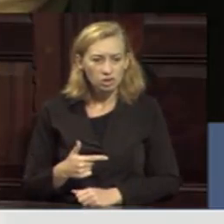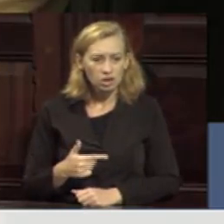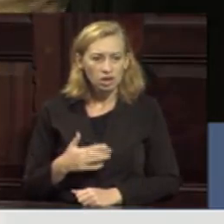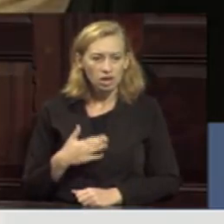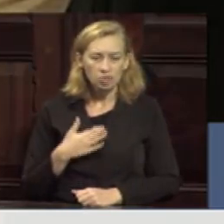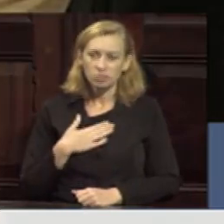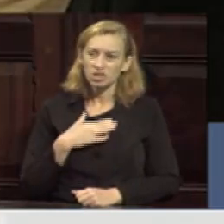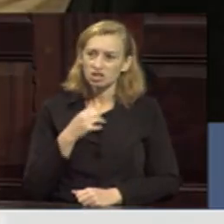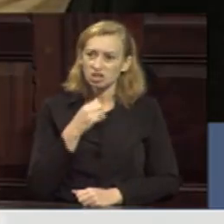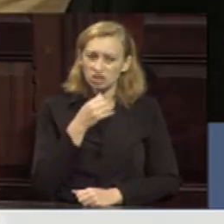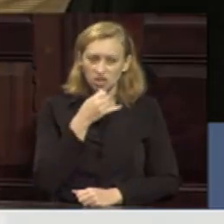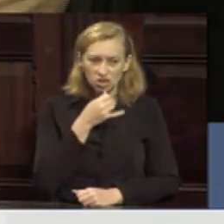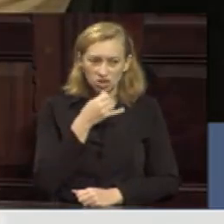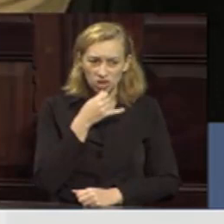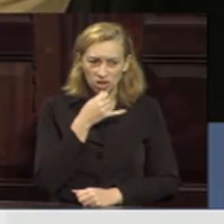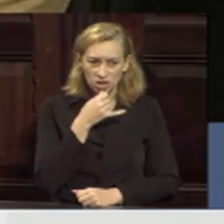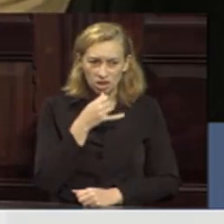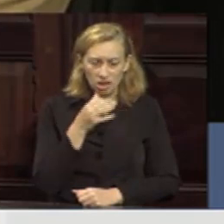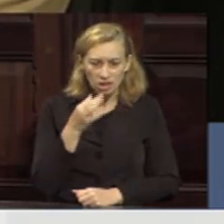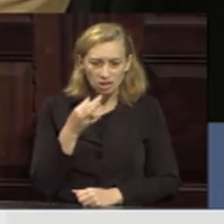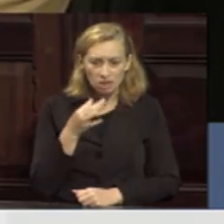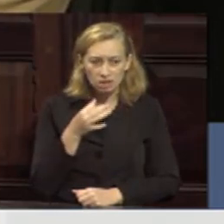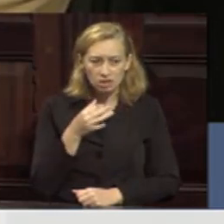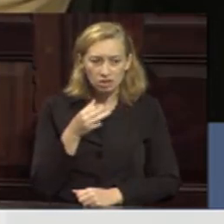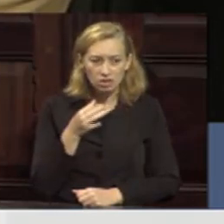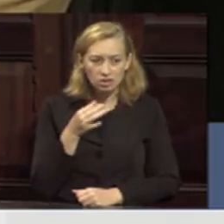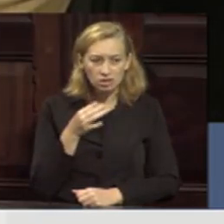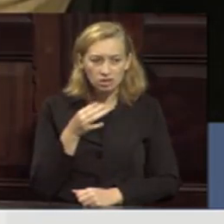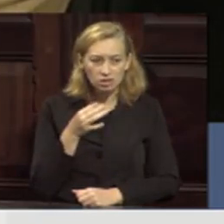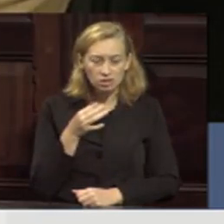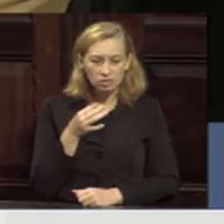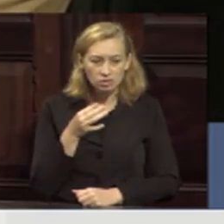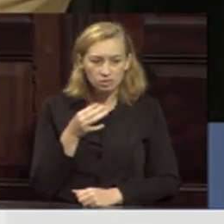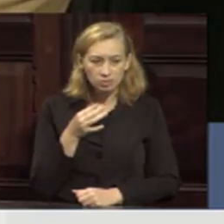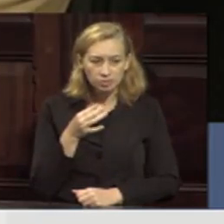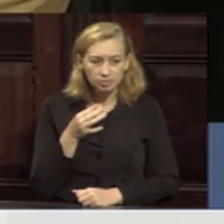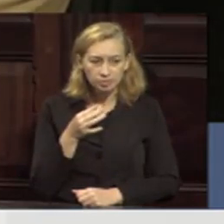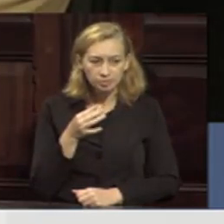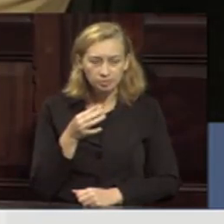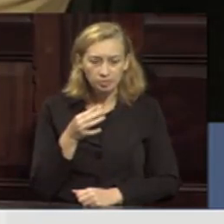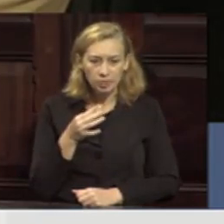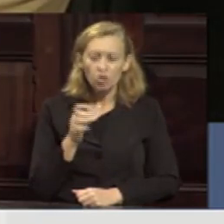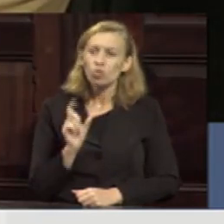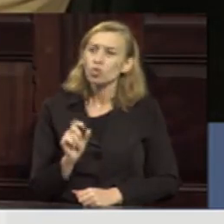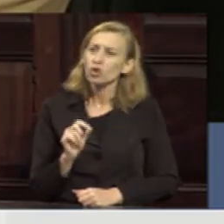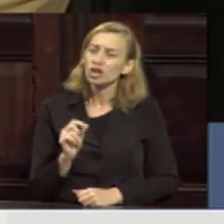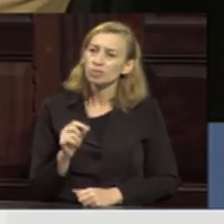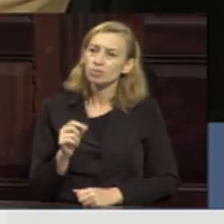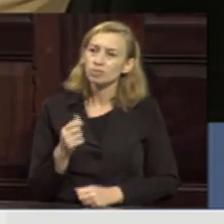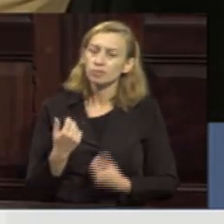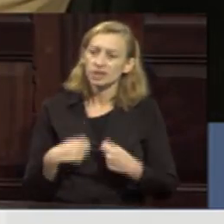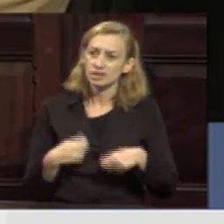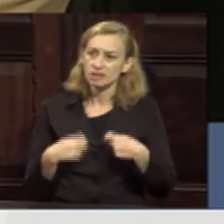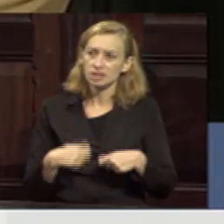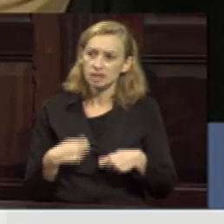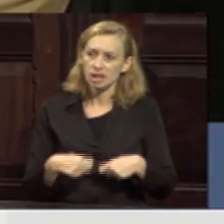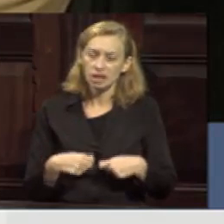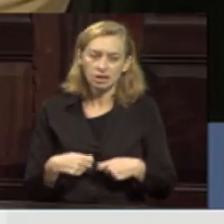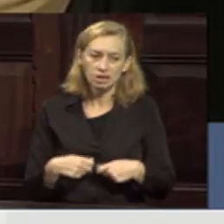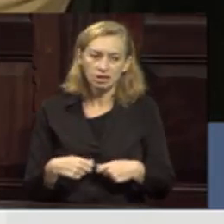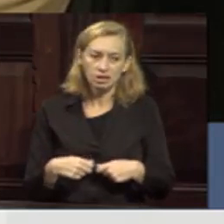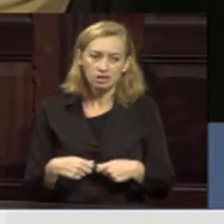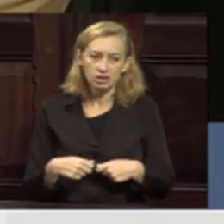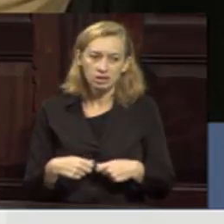certeza, transmitir para Vossa Excelência a certeza de que o que vocês precisarem, em ato público,